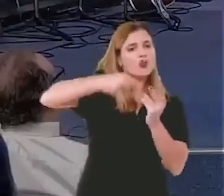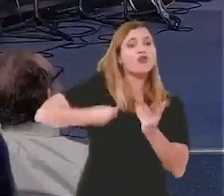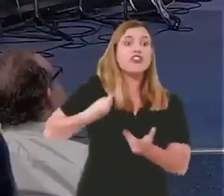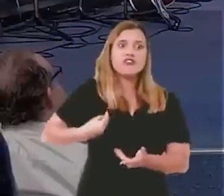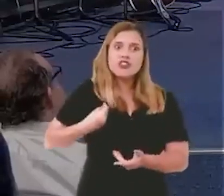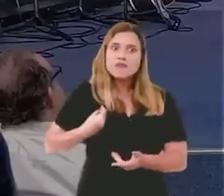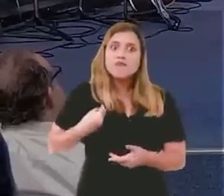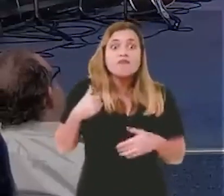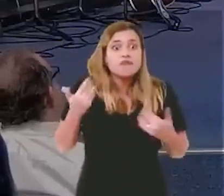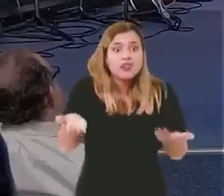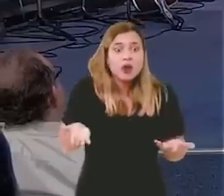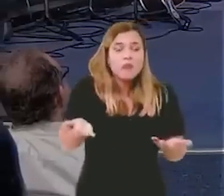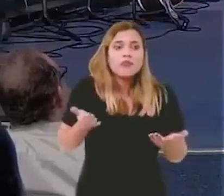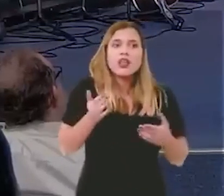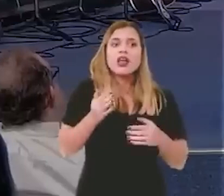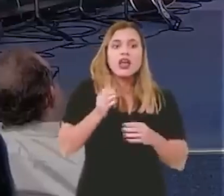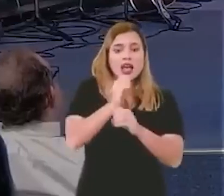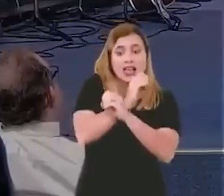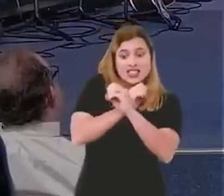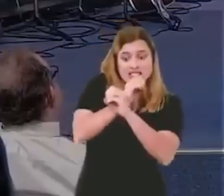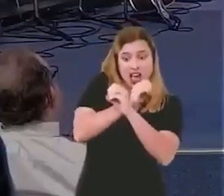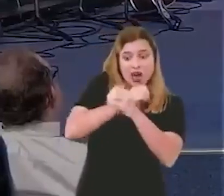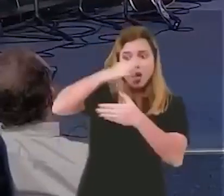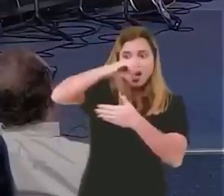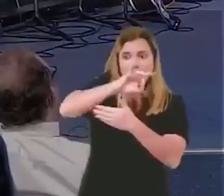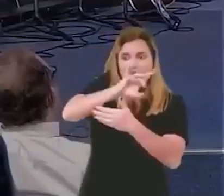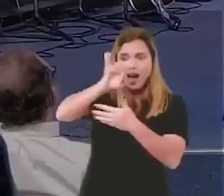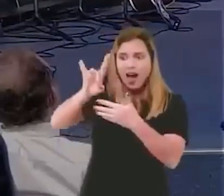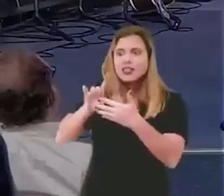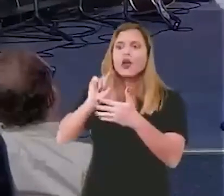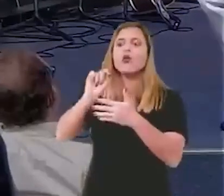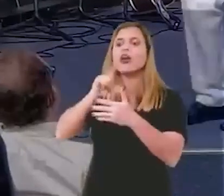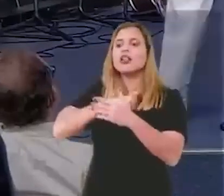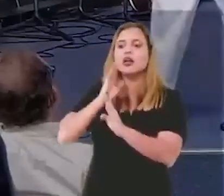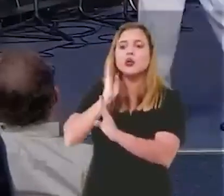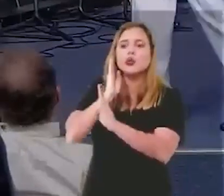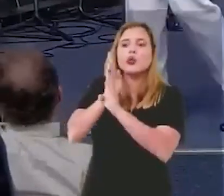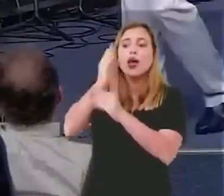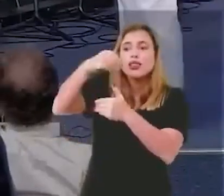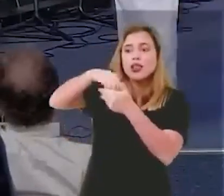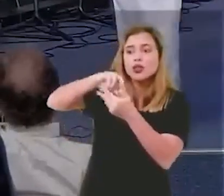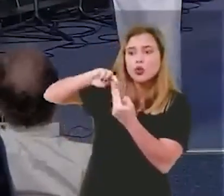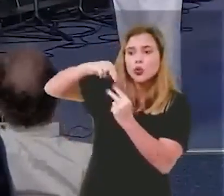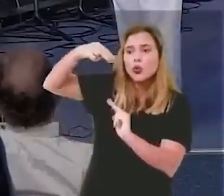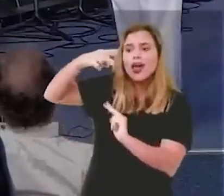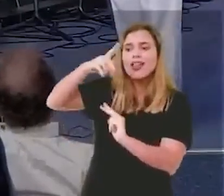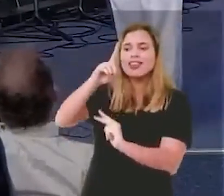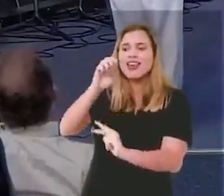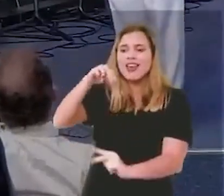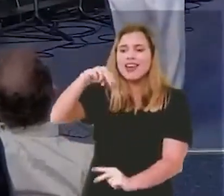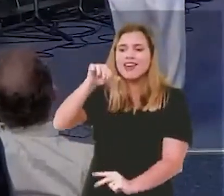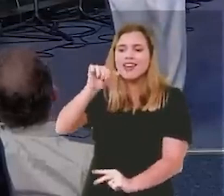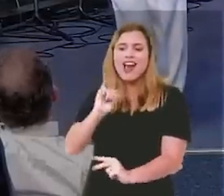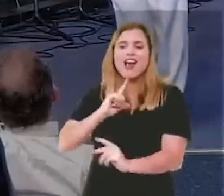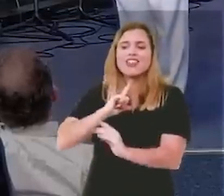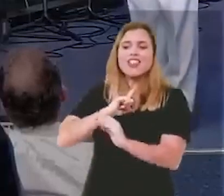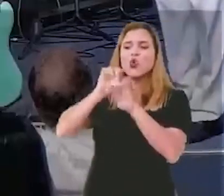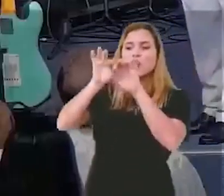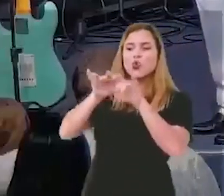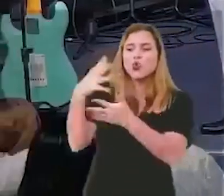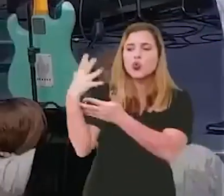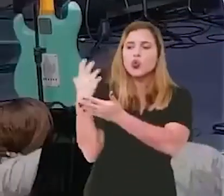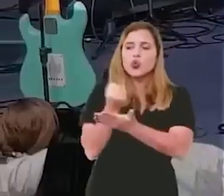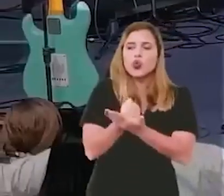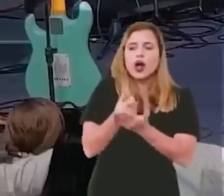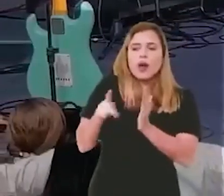Cada célula dessa tem, ele descobriu, 1,70 m de fita DNA, onde estão gravados e computadorizados todos os nossos